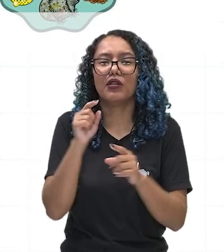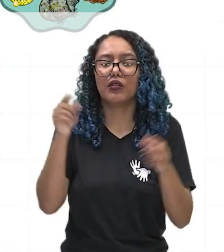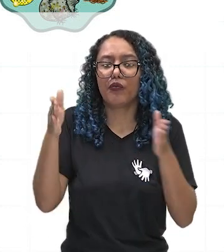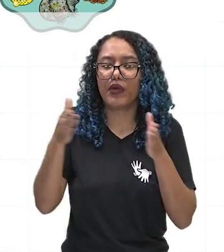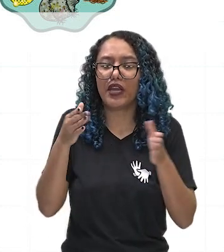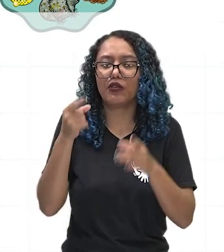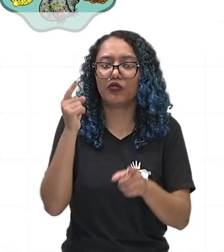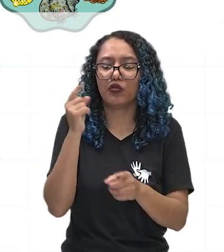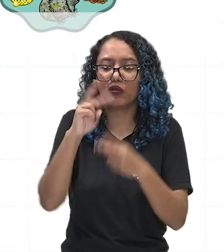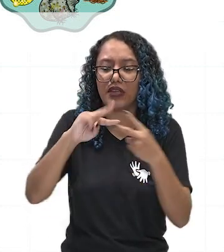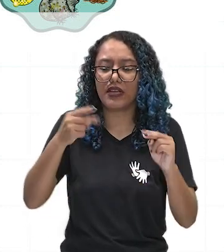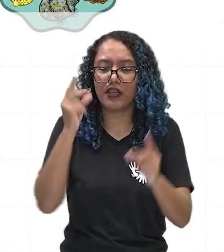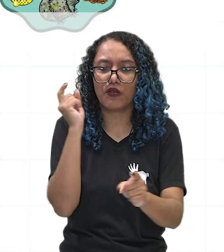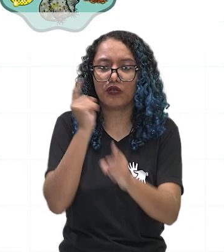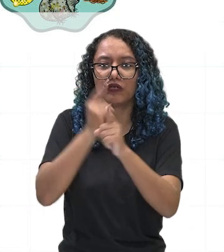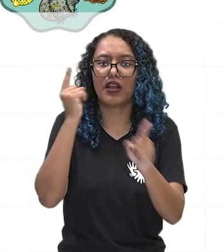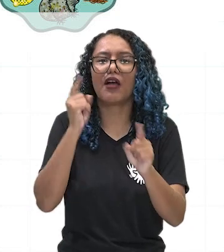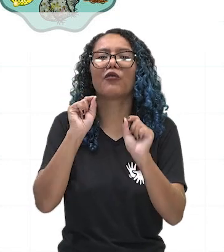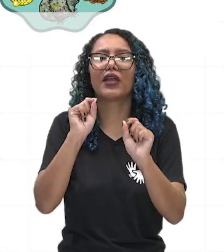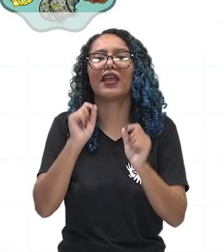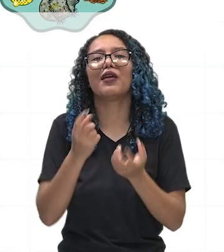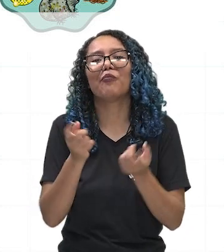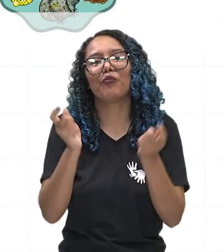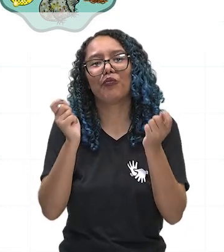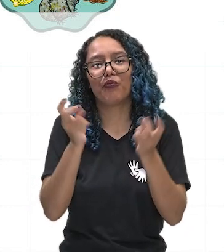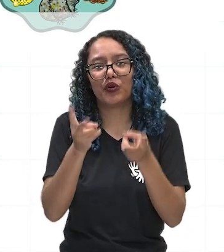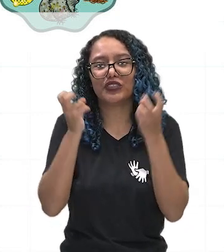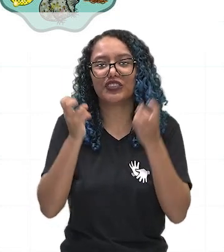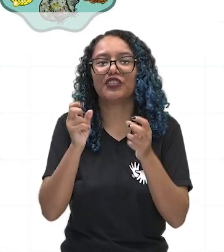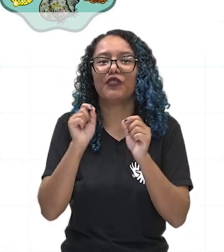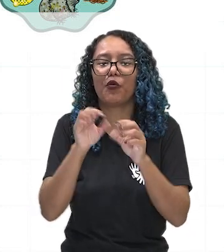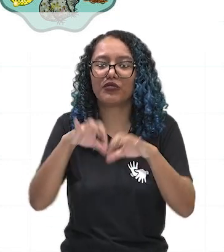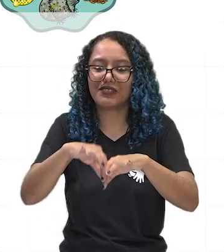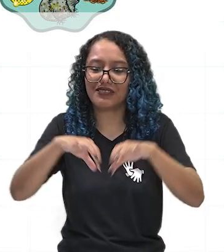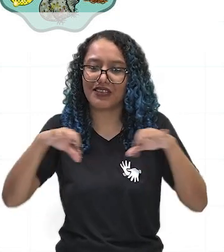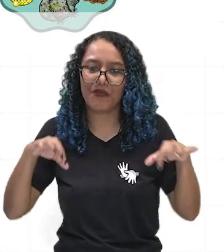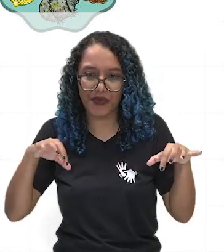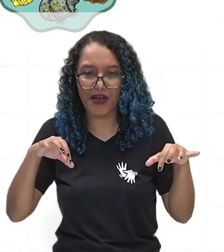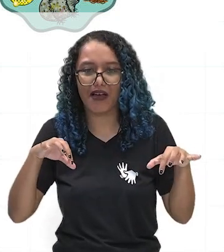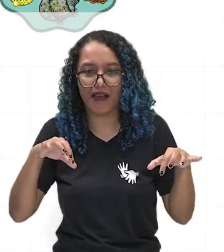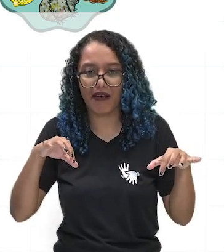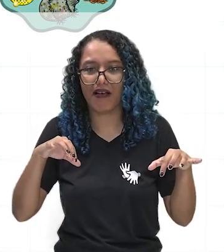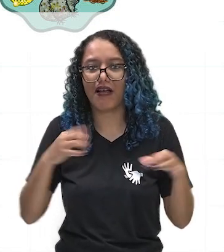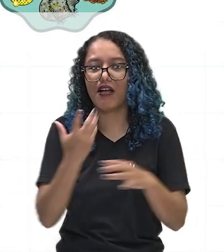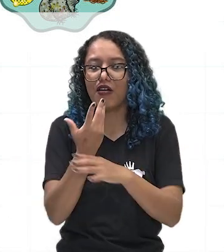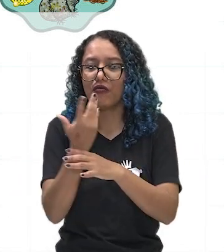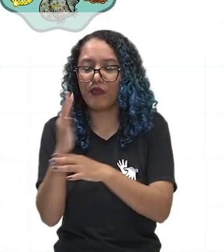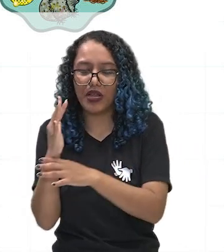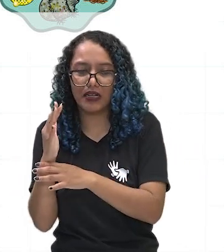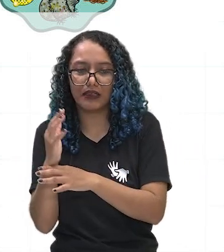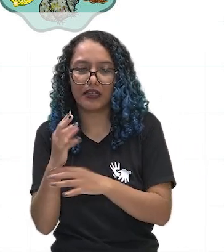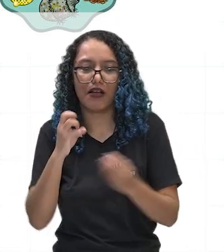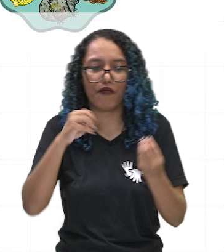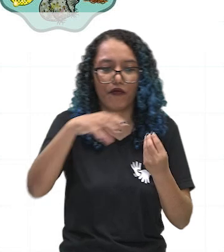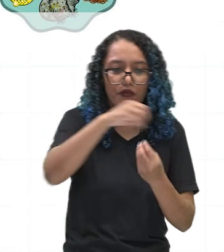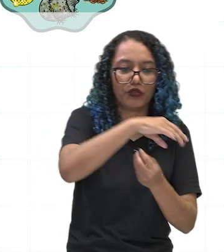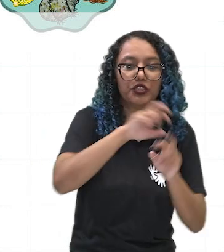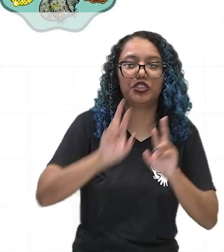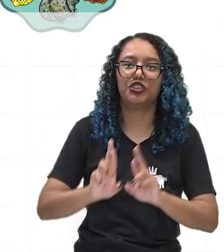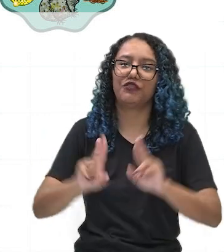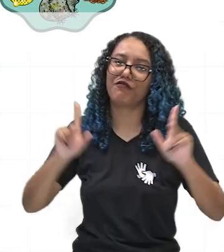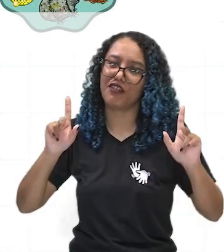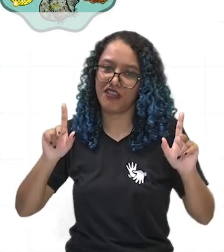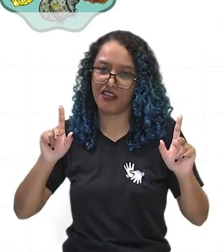possível dizer que os fungos não são plantas, também não são animais. Então eles precisavam de um grupo somente deles, é o grupo dos